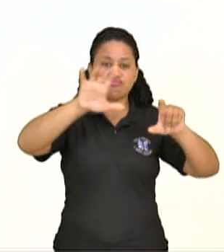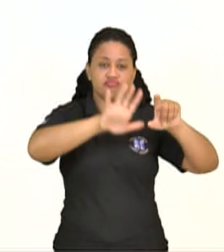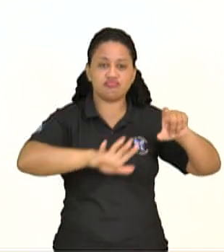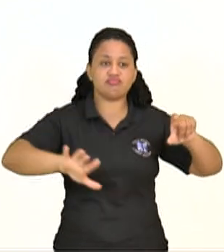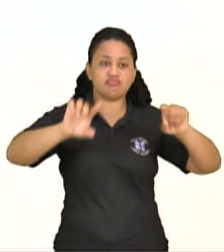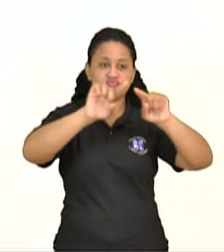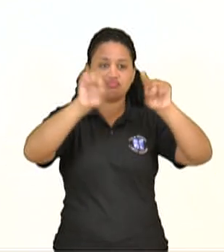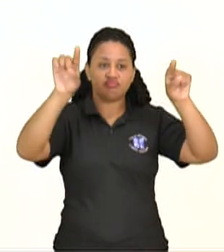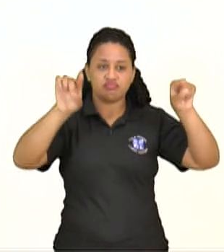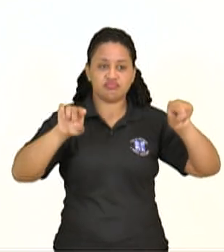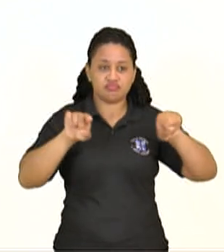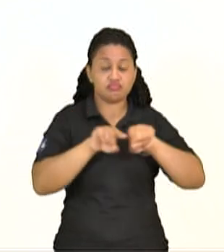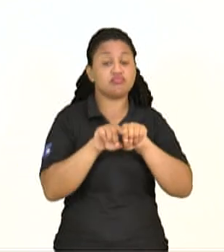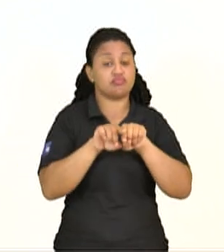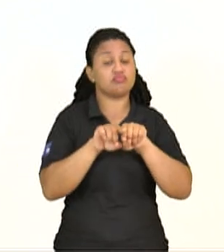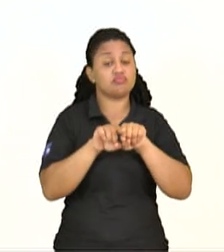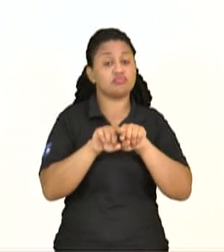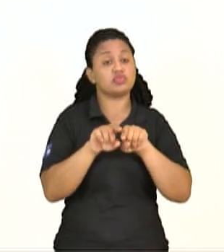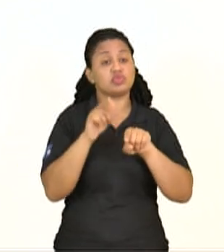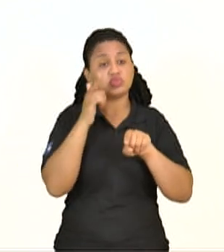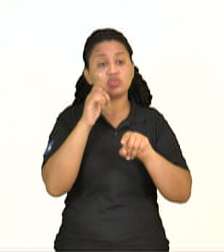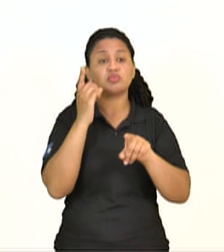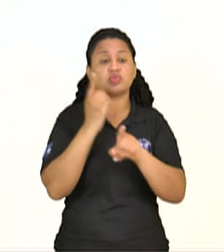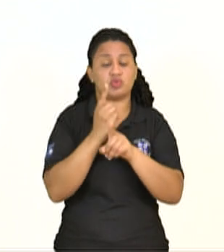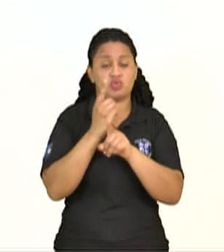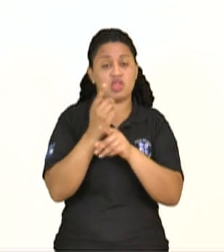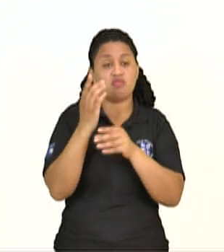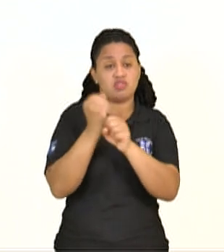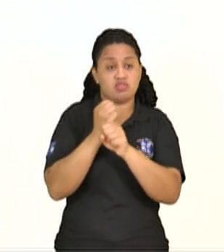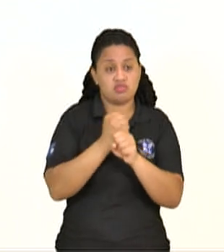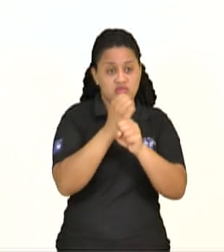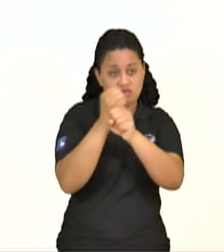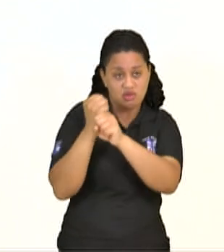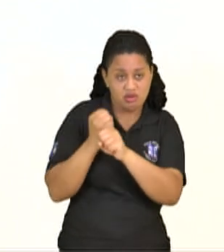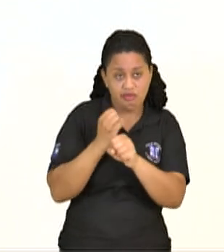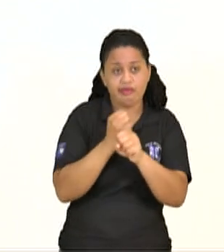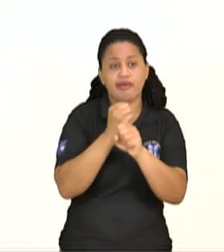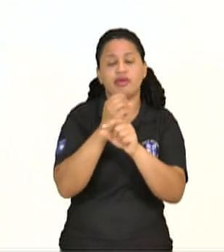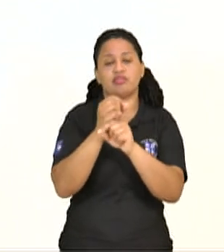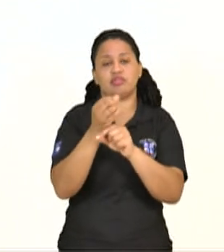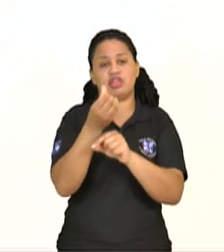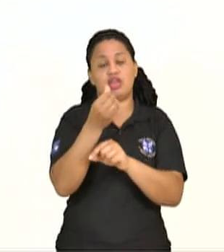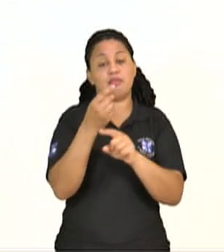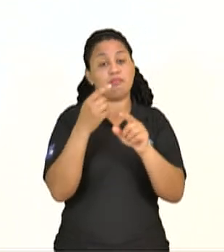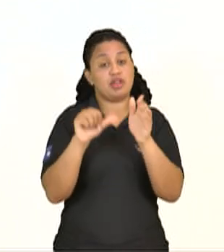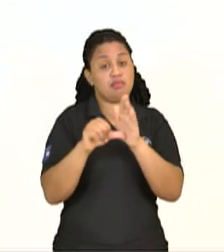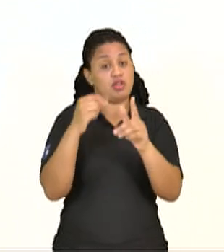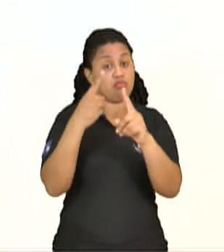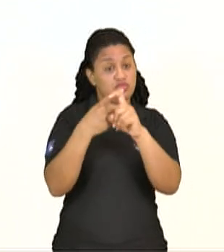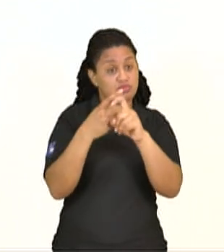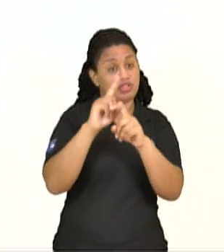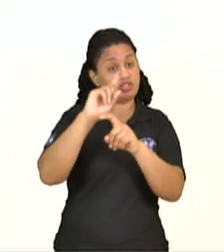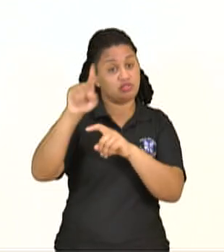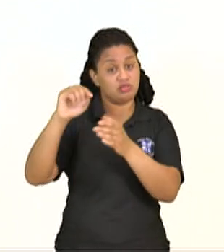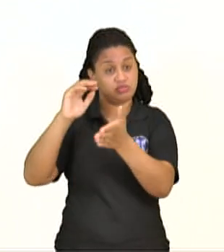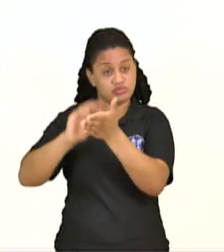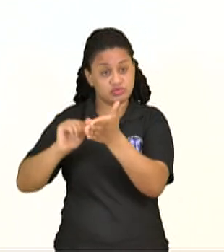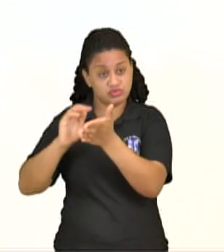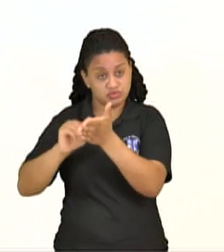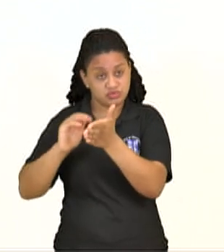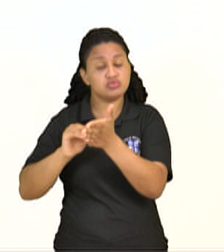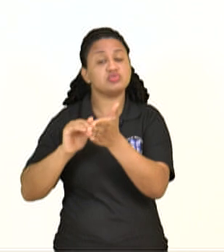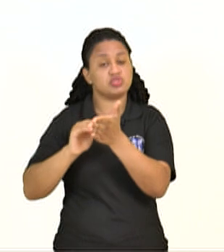de operação, gente. Primeiro multiplicação, depois subtração, tá? Não pode subtrair antes. Primeiro a